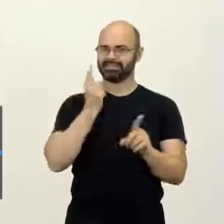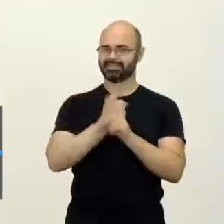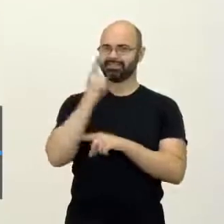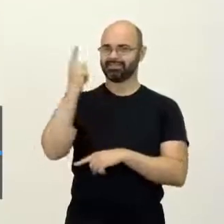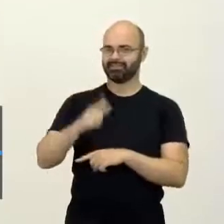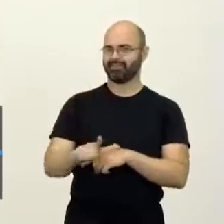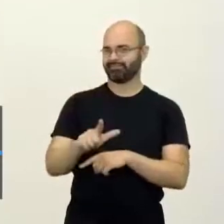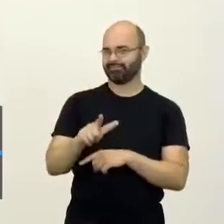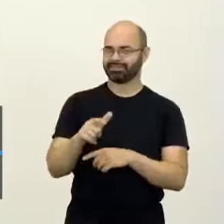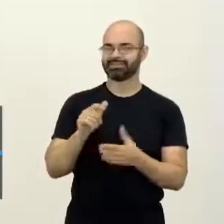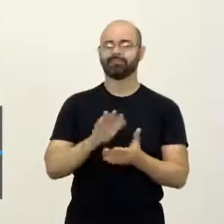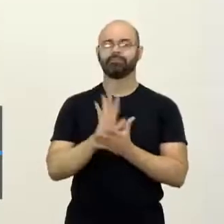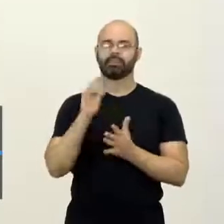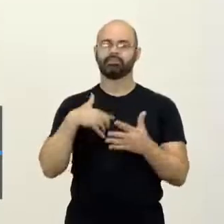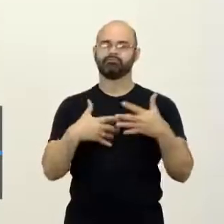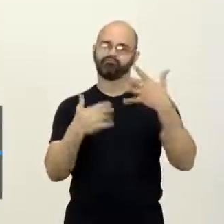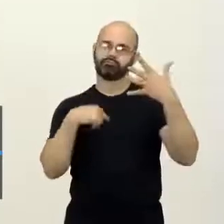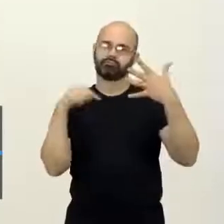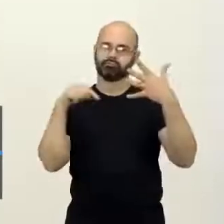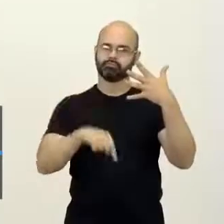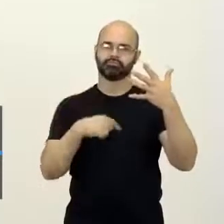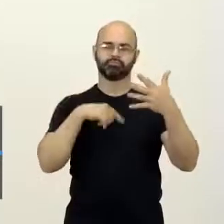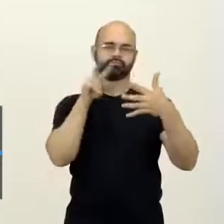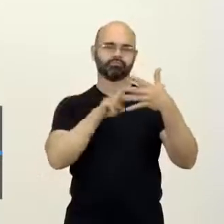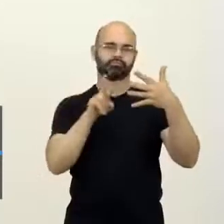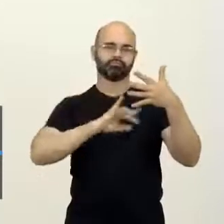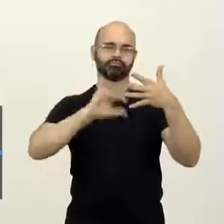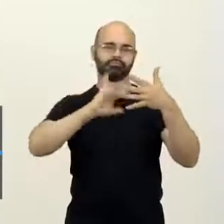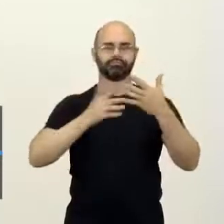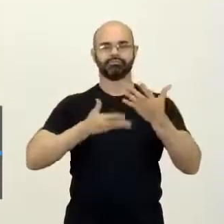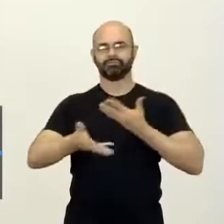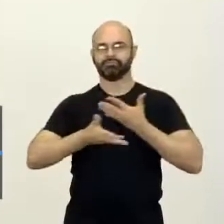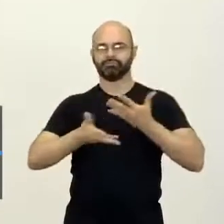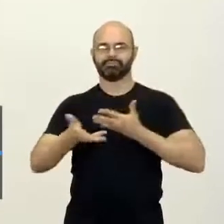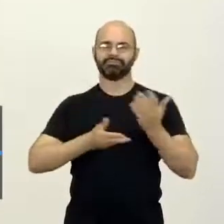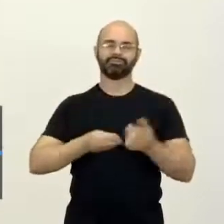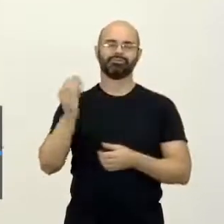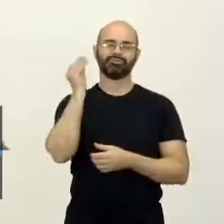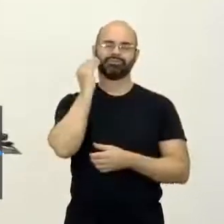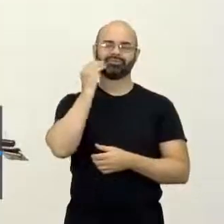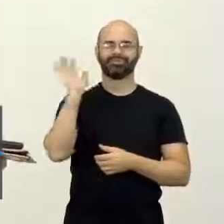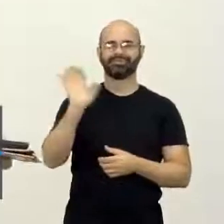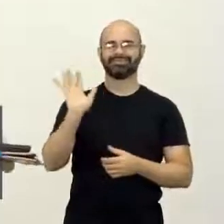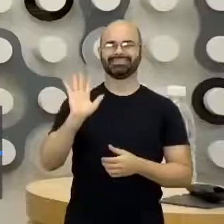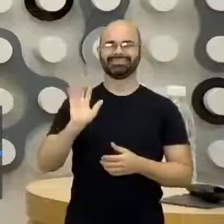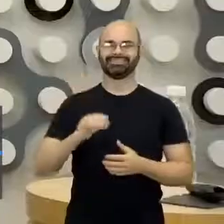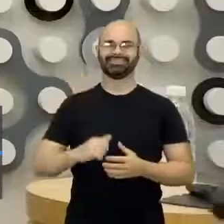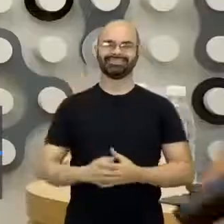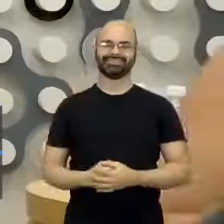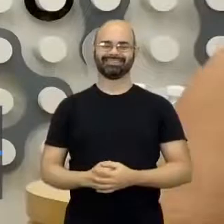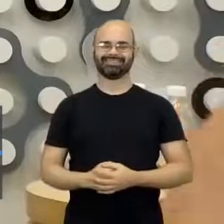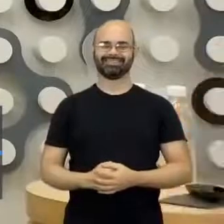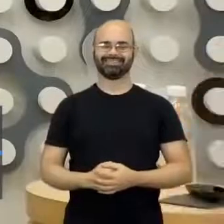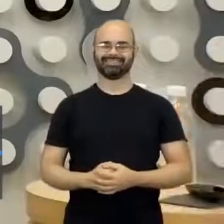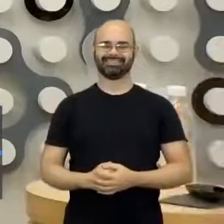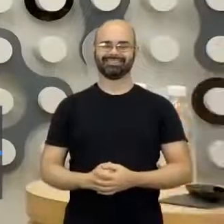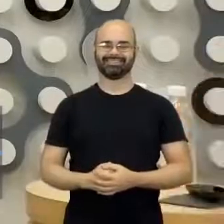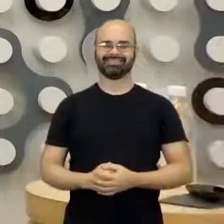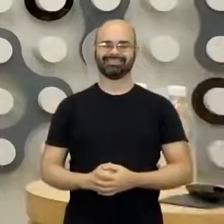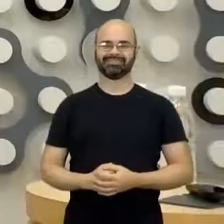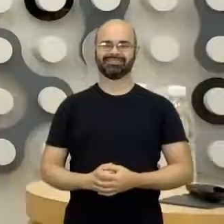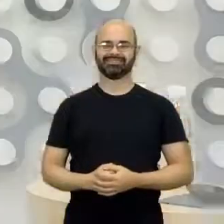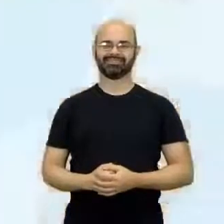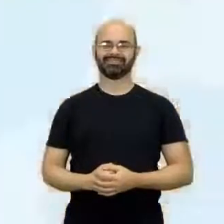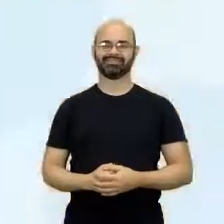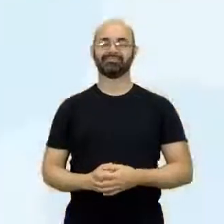vem. Mas eu tô aqui no chat lendo as interações. Um beijo, turma. Tchau, tchau. Então,